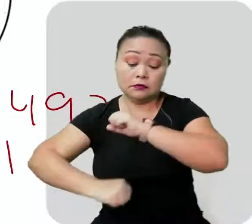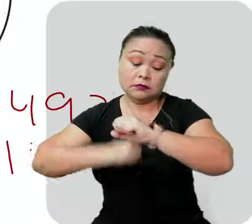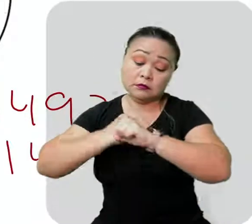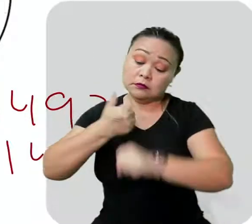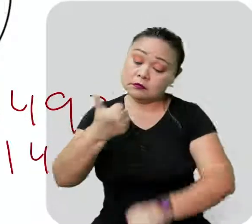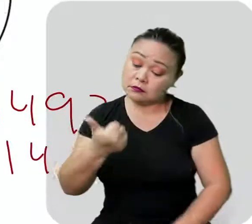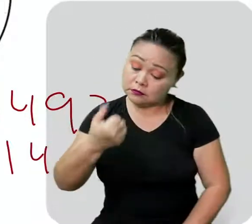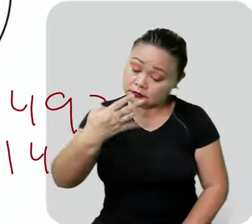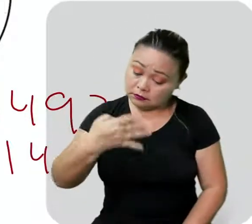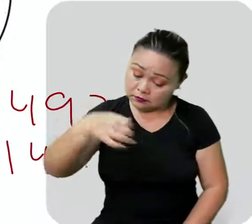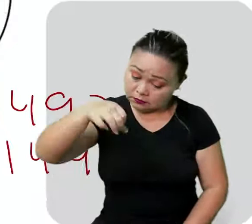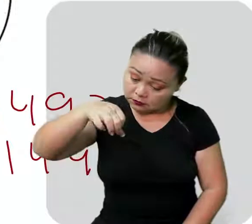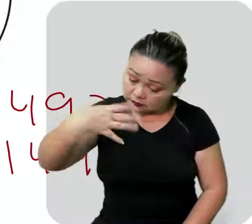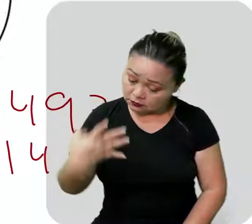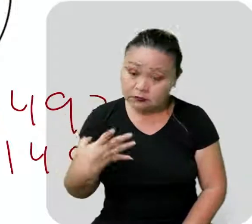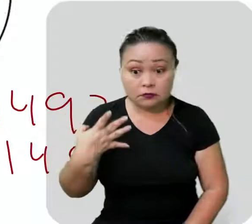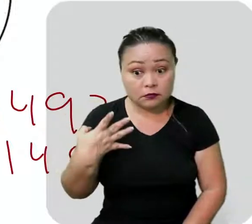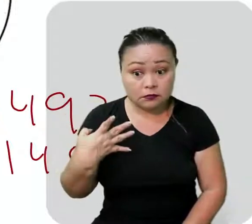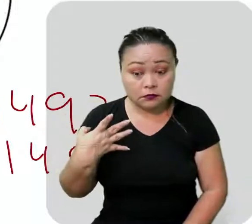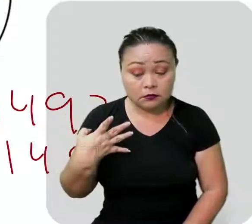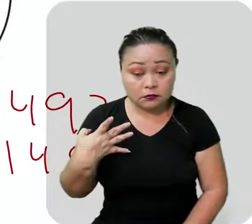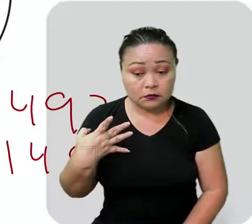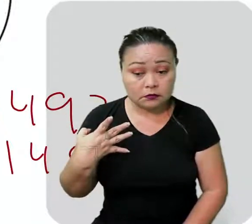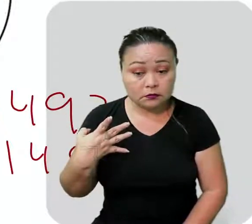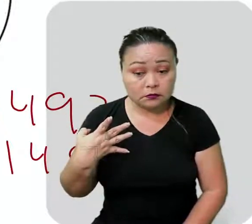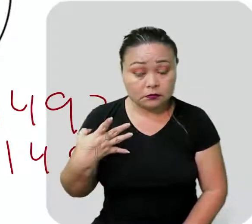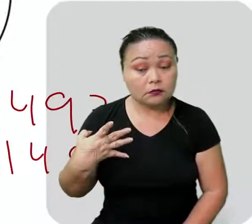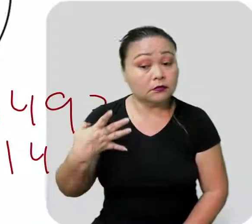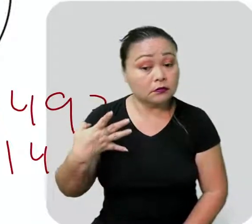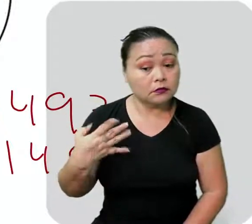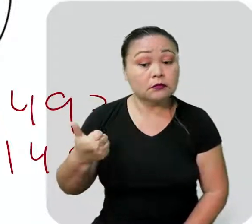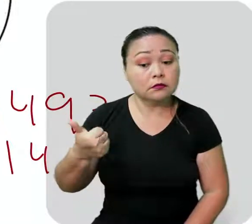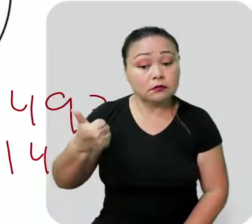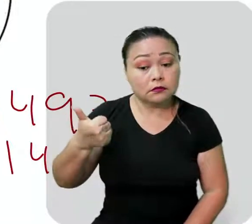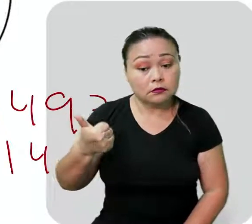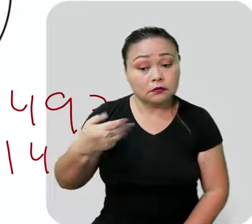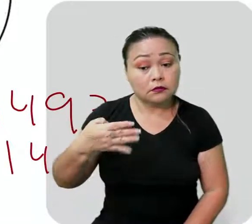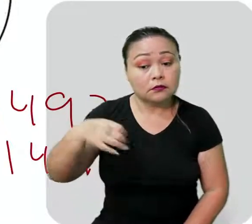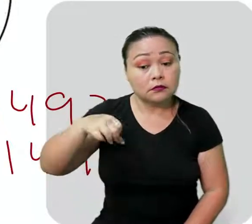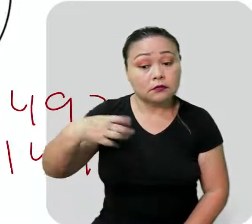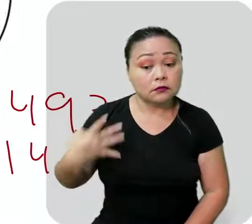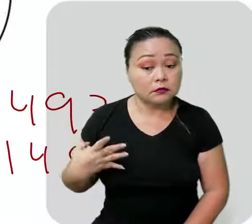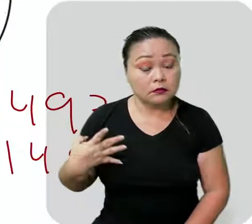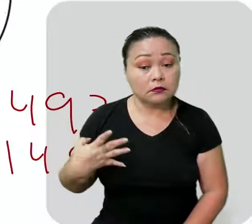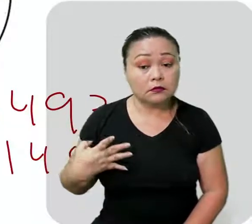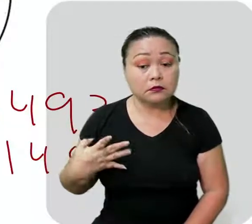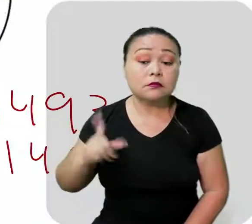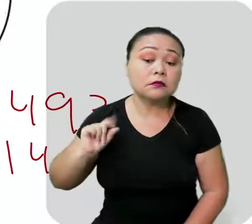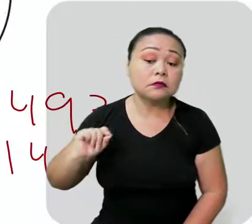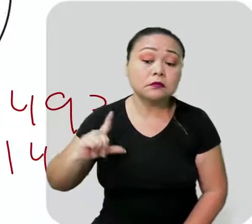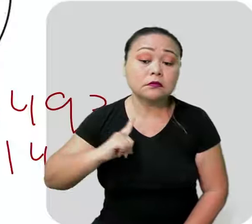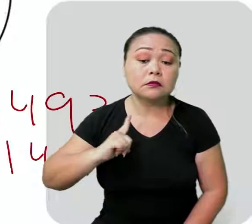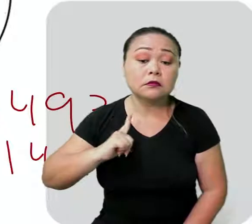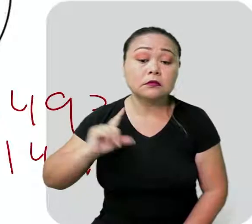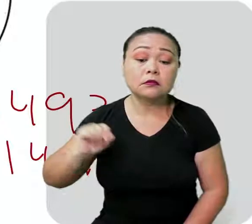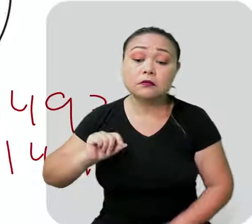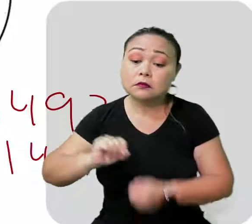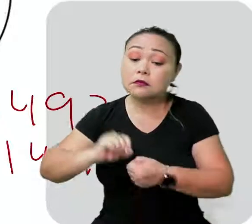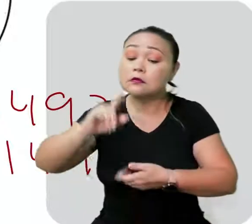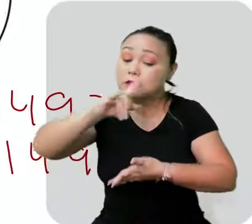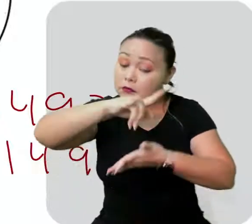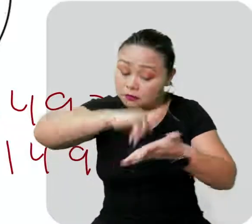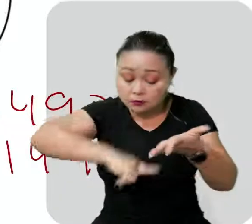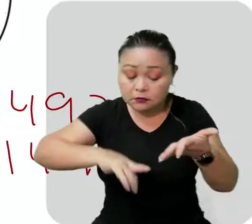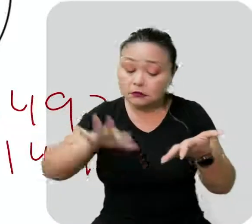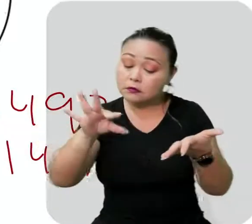de 1494 Olha aí o que que nós temos o Tratado de